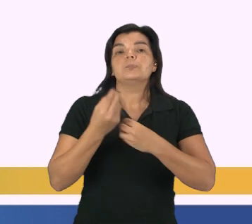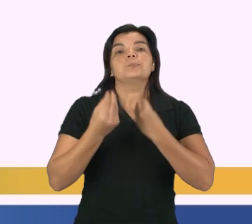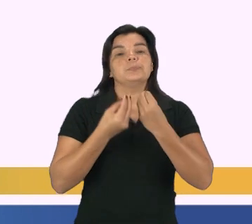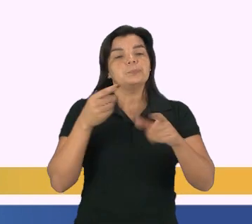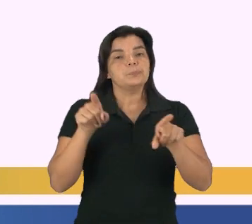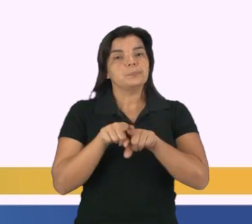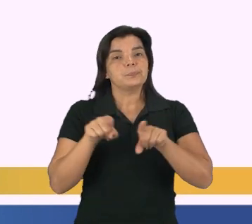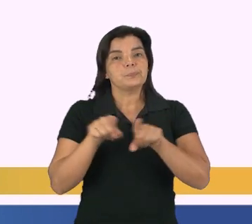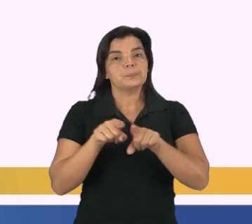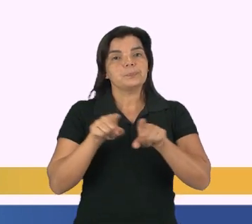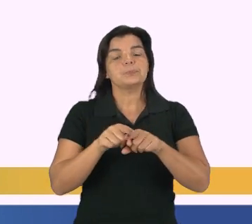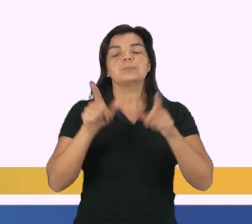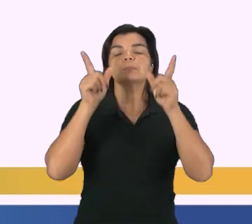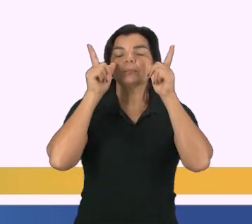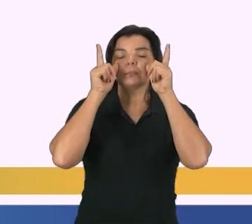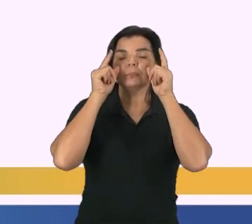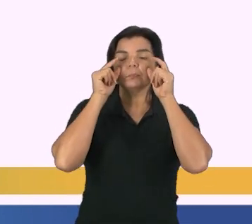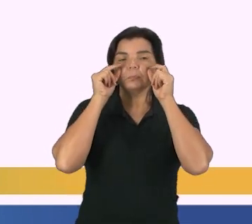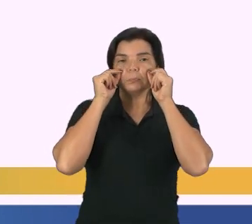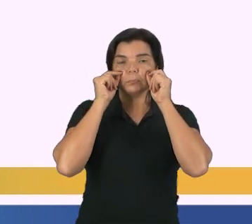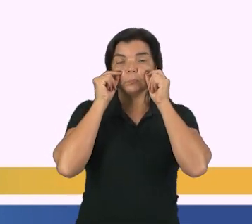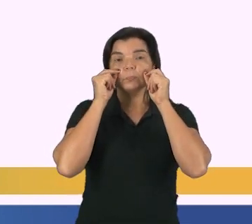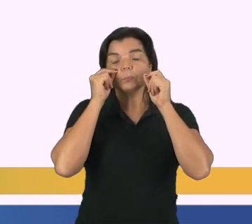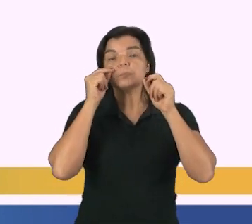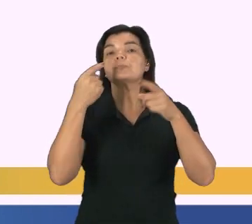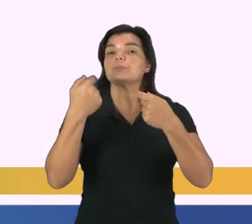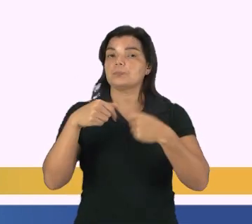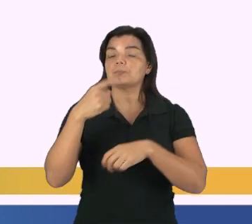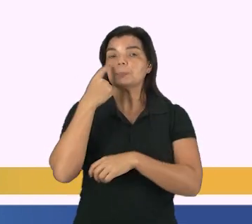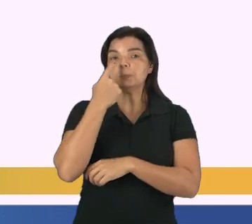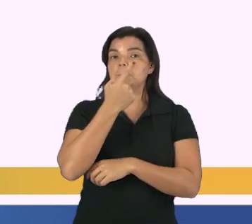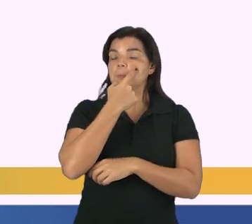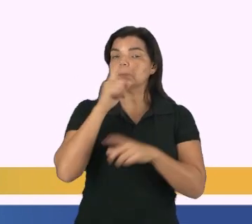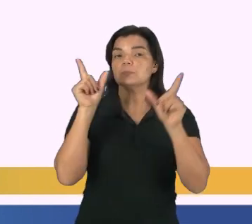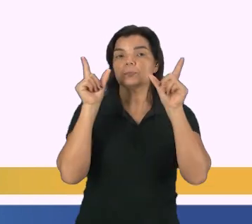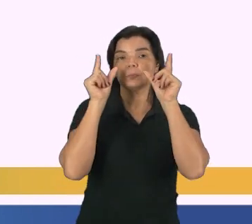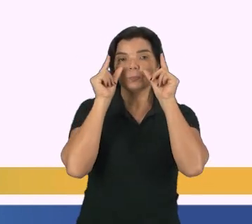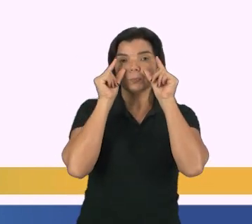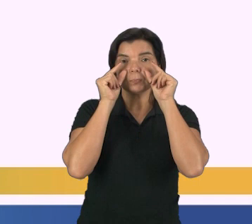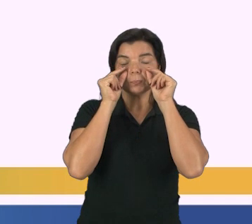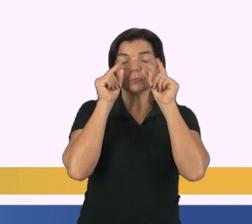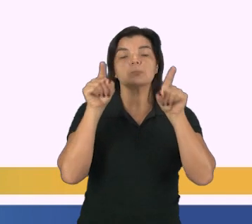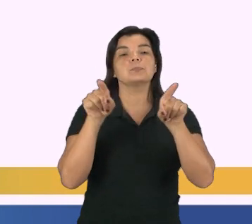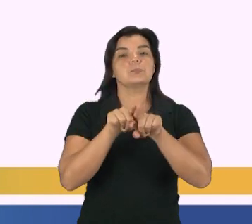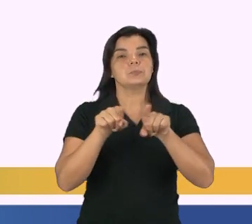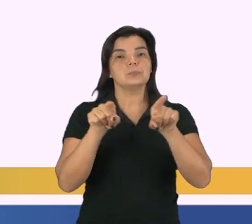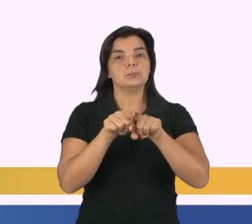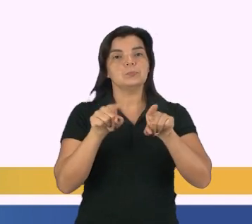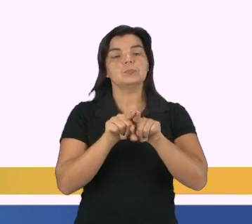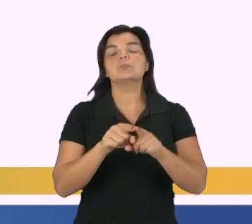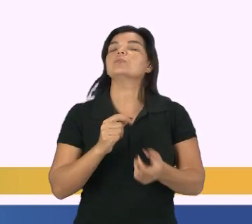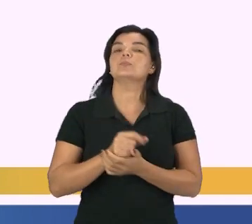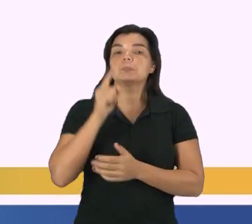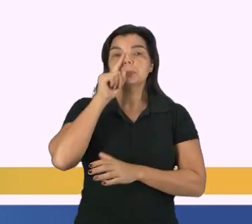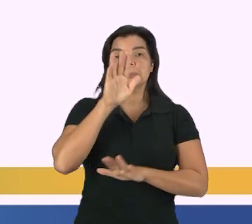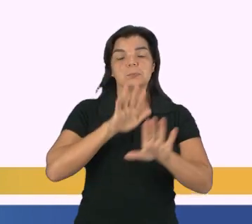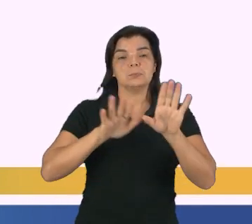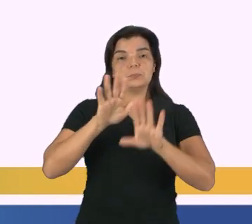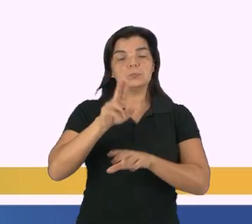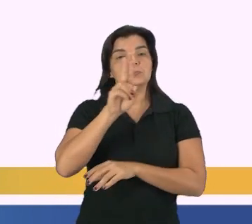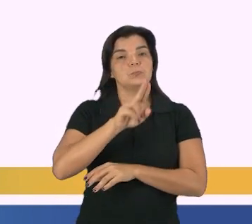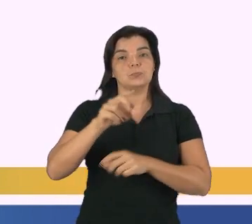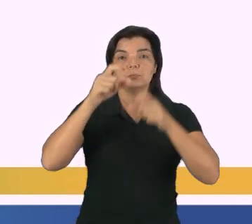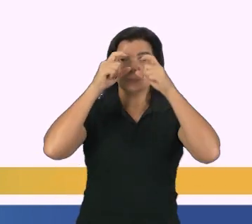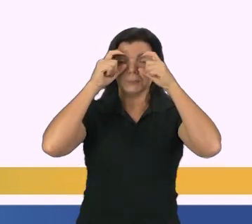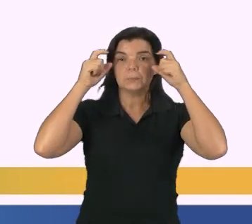como também o relaxamento e hidratação dos olhos, diminuindo até mesmo o risco de ter que vir a